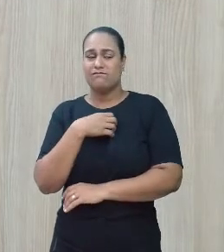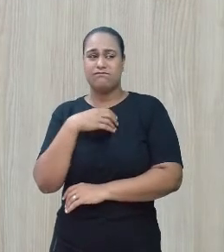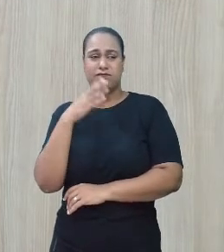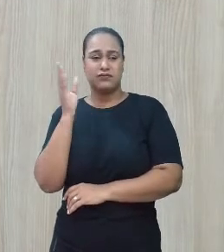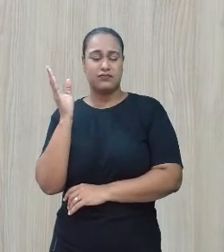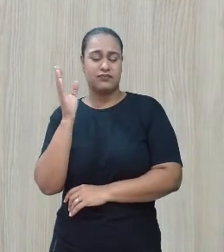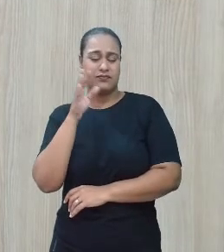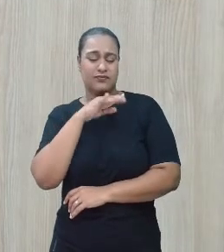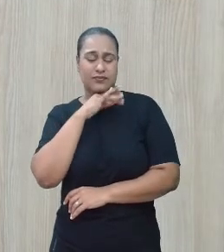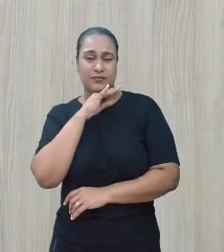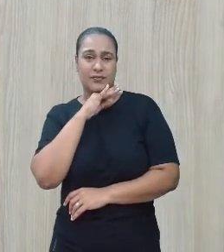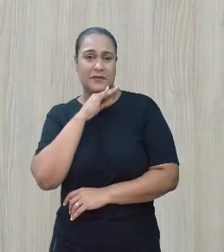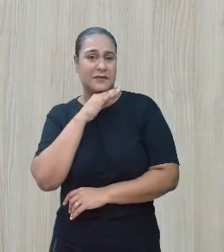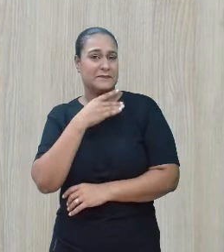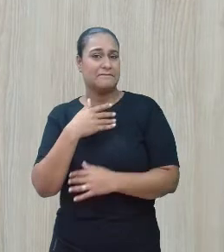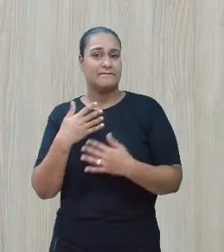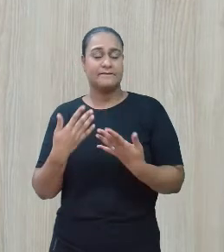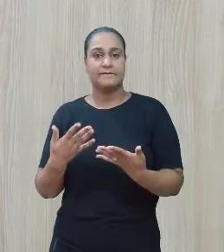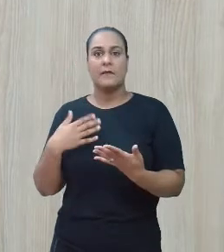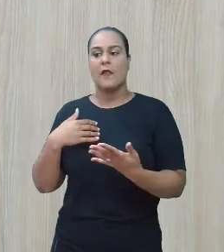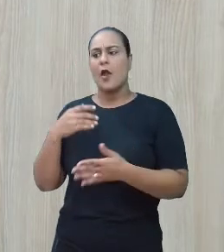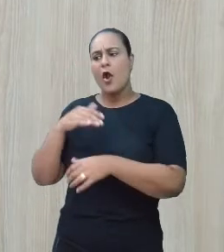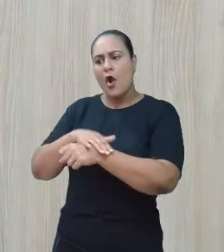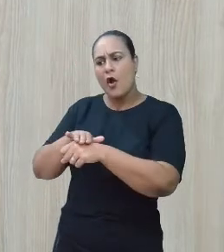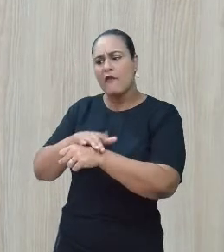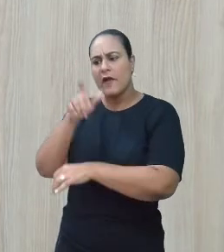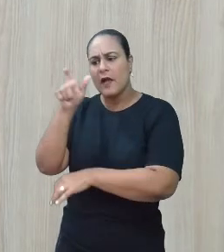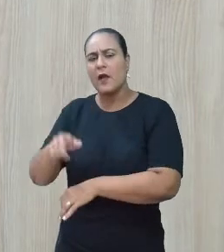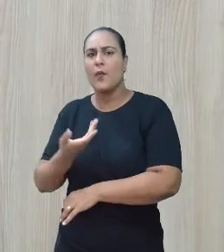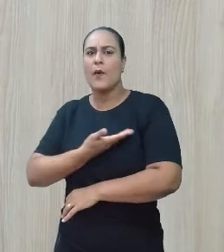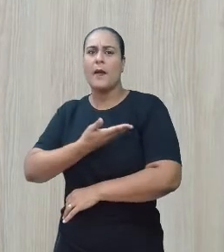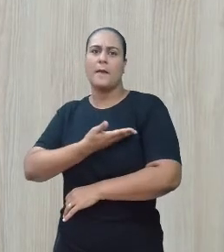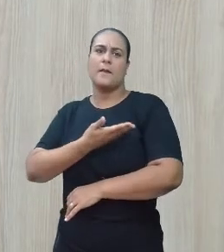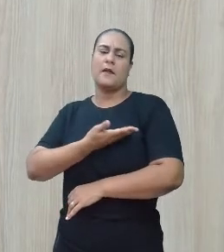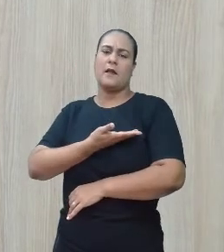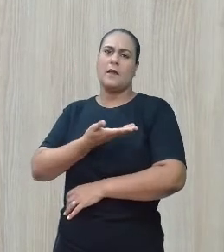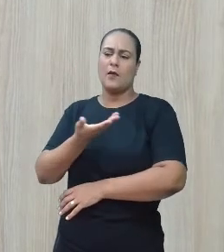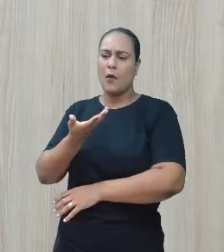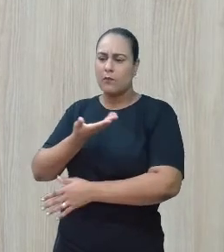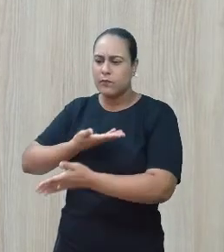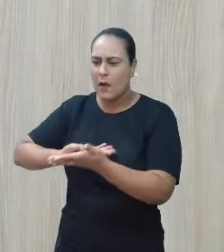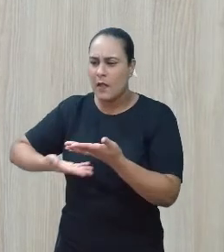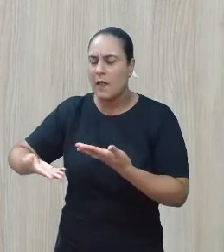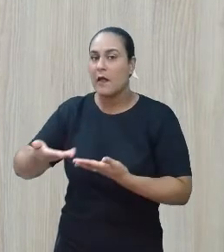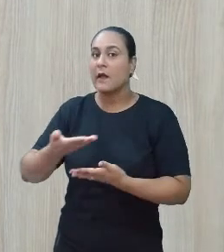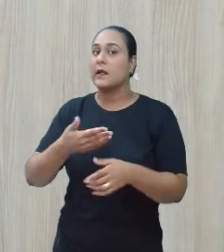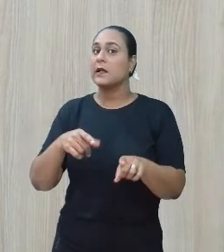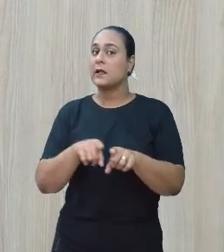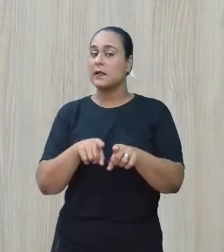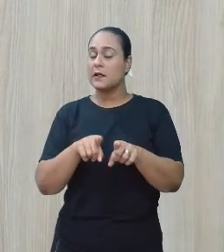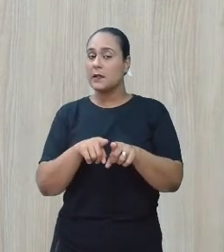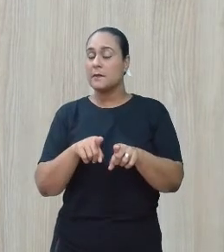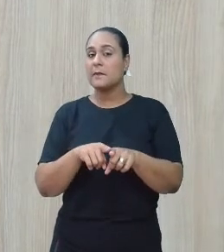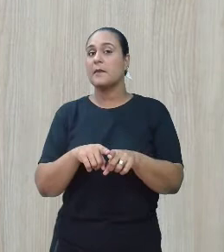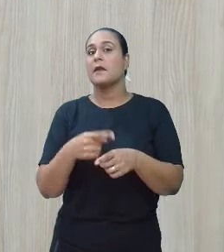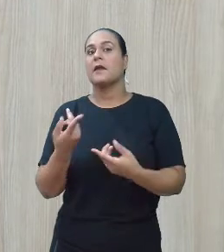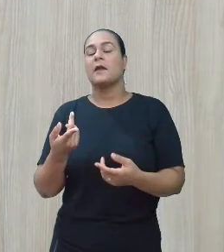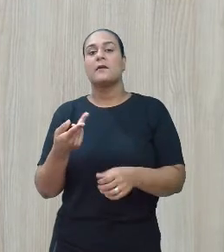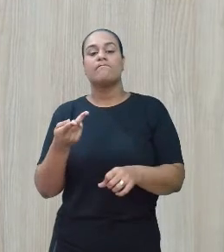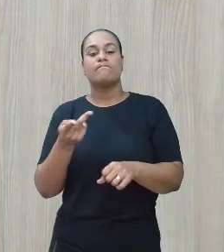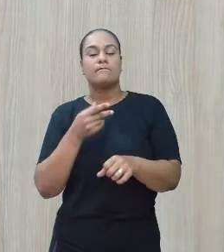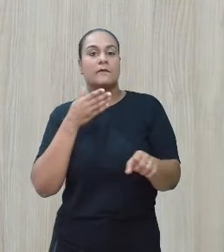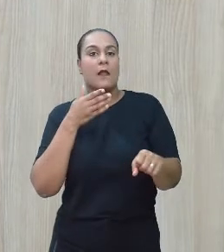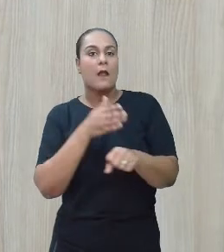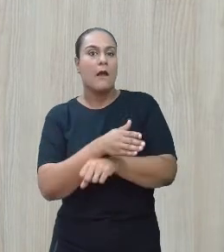dia mais motivação para superar todas as dificuldades. E é importante procurar o profissional, o especialista, para que